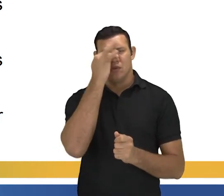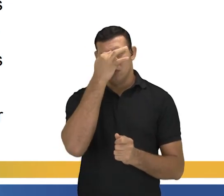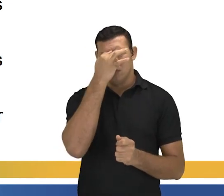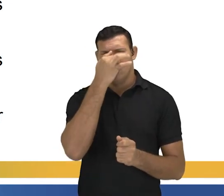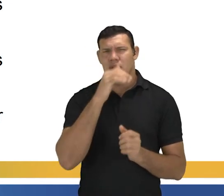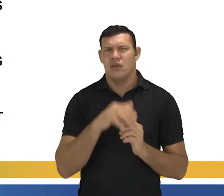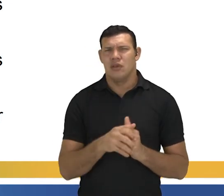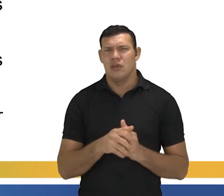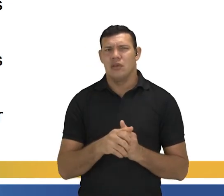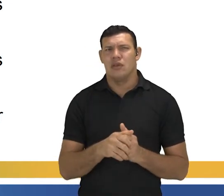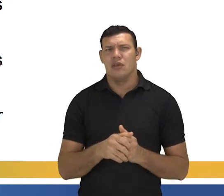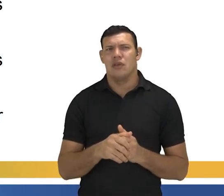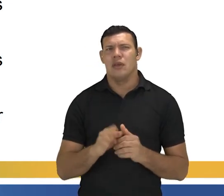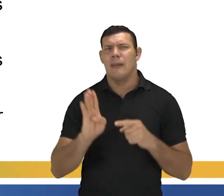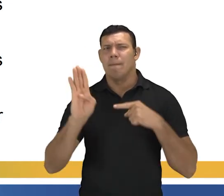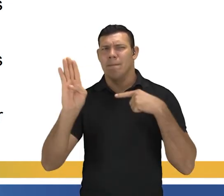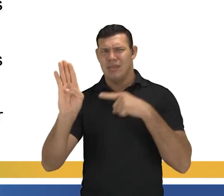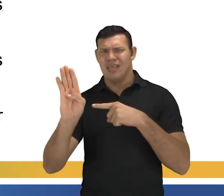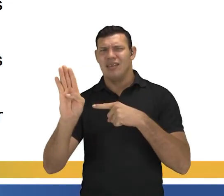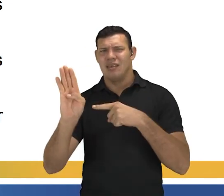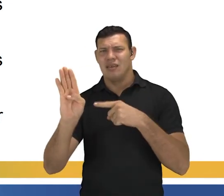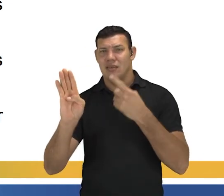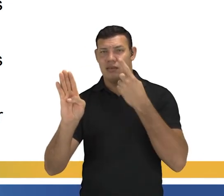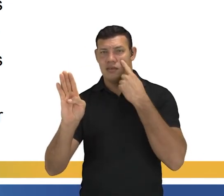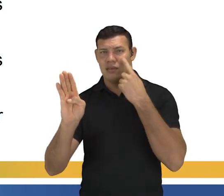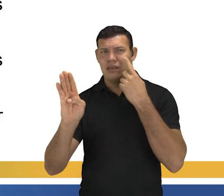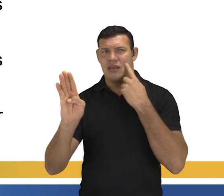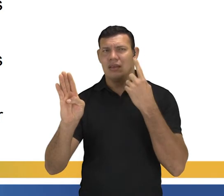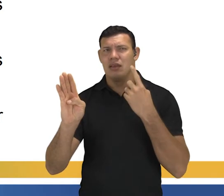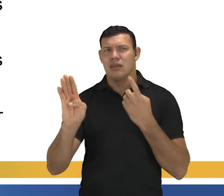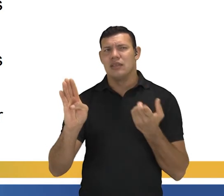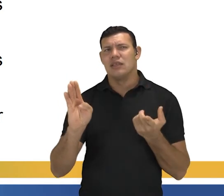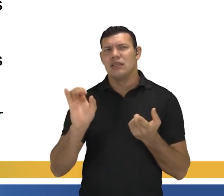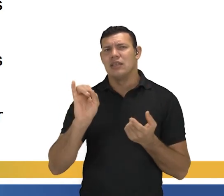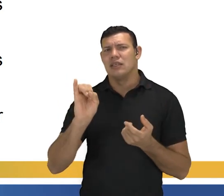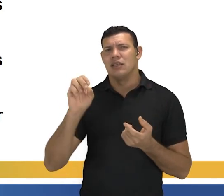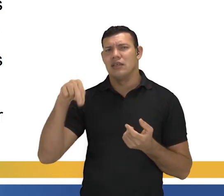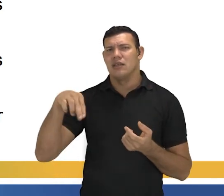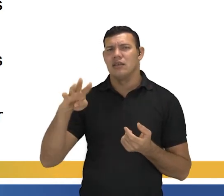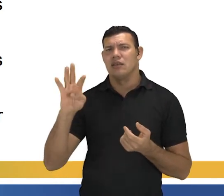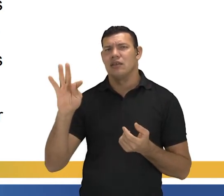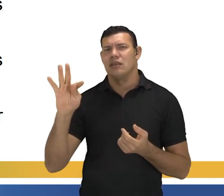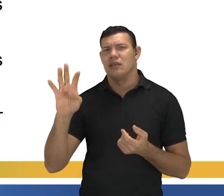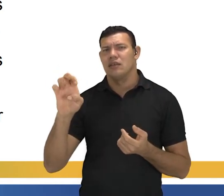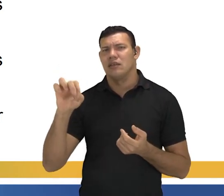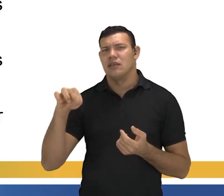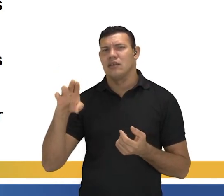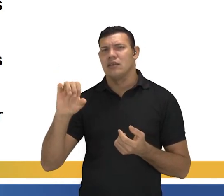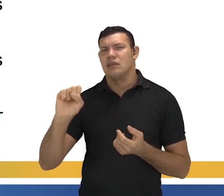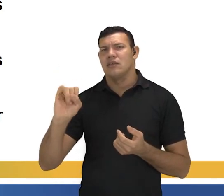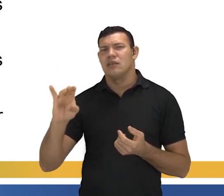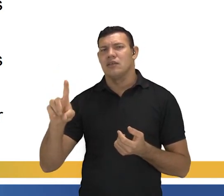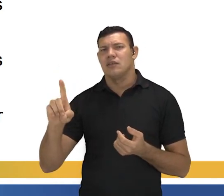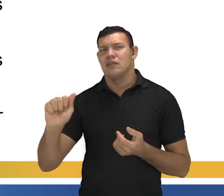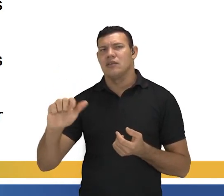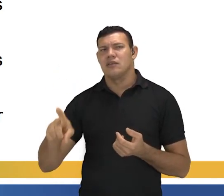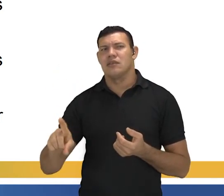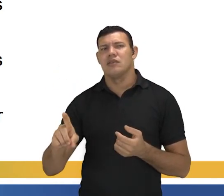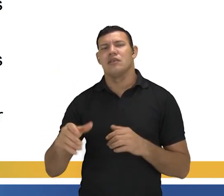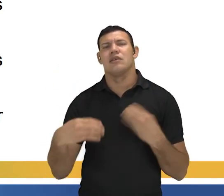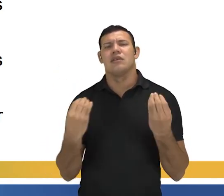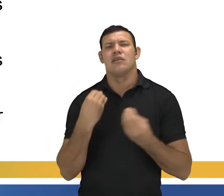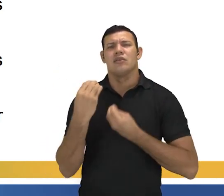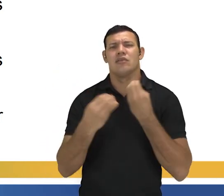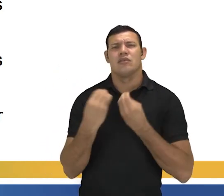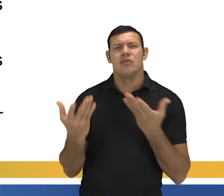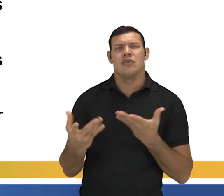Opa! Olha lá a letra B. Na letra B nós não falamos que a intensidade da corrente elétrica é igual a todos os resistores? Então